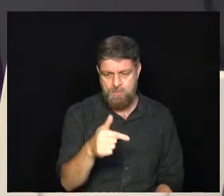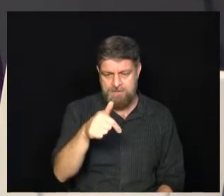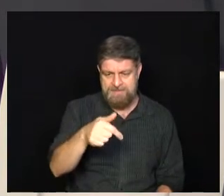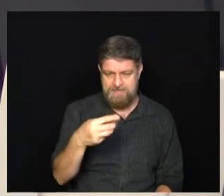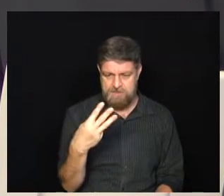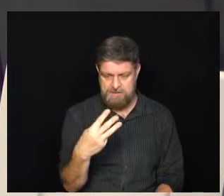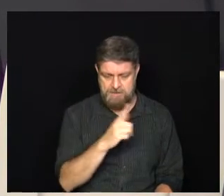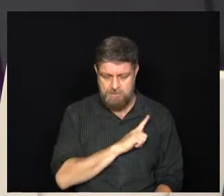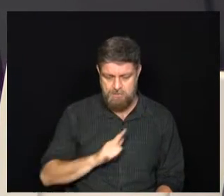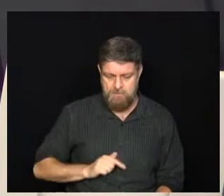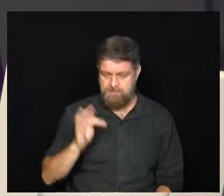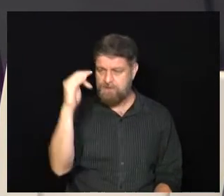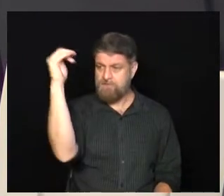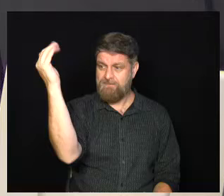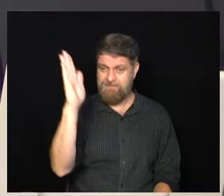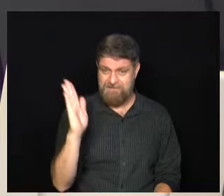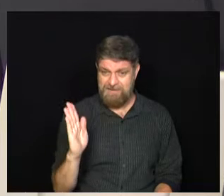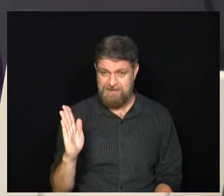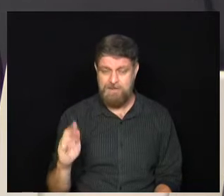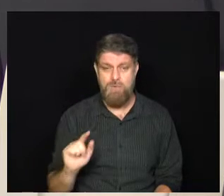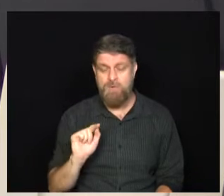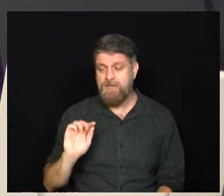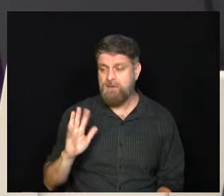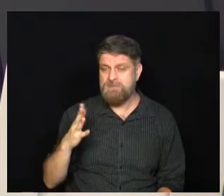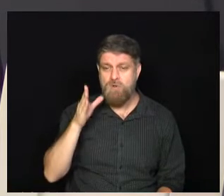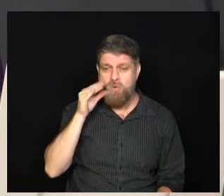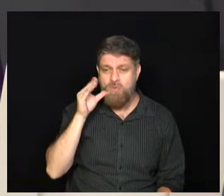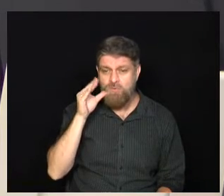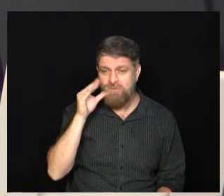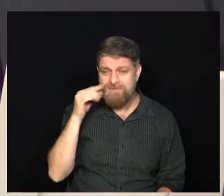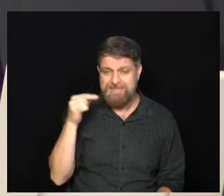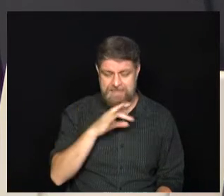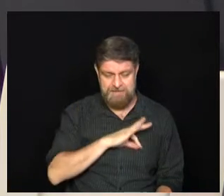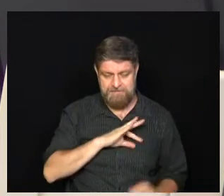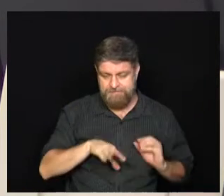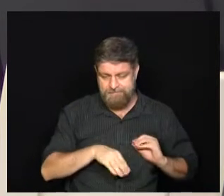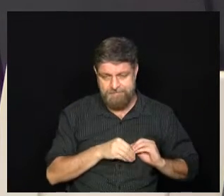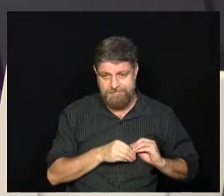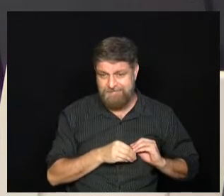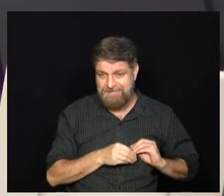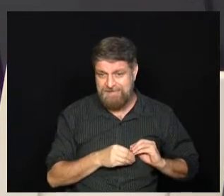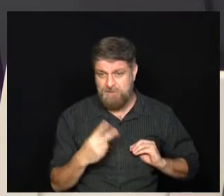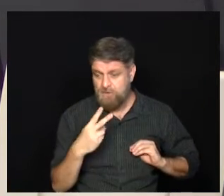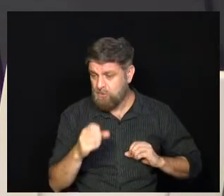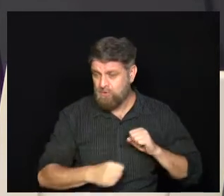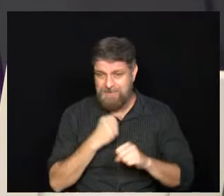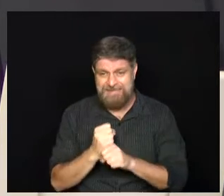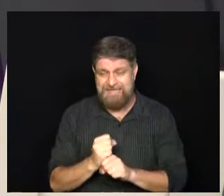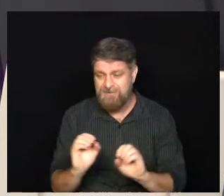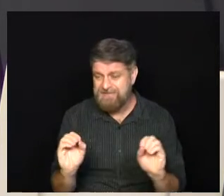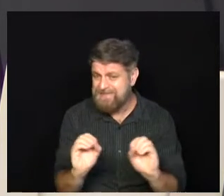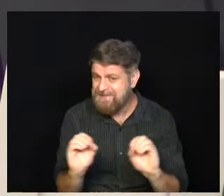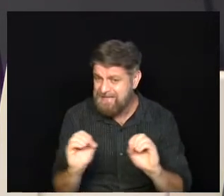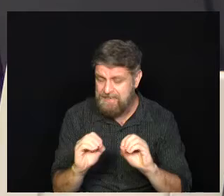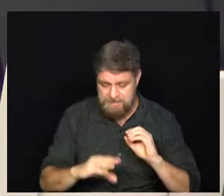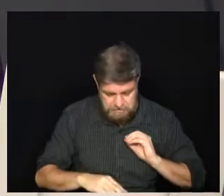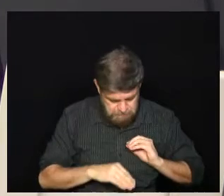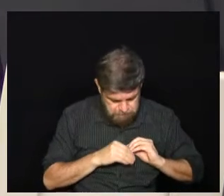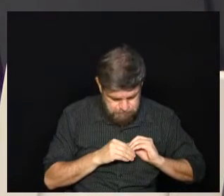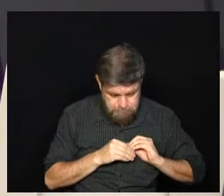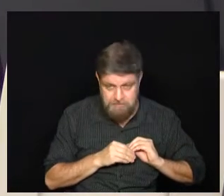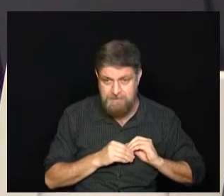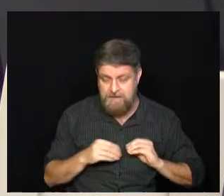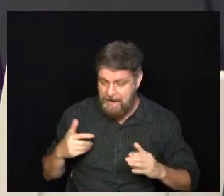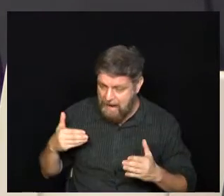federal, os servidores estão sem reajuste por 2 anos, né? Então, foi 2020 e esse ano 2021